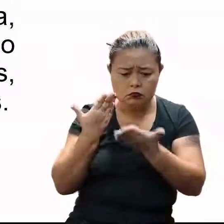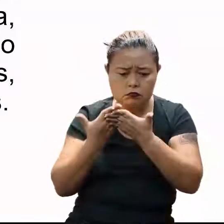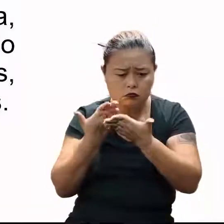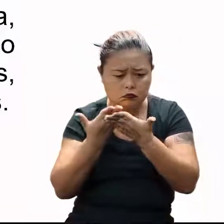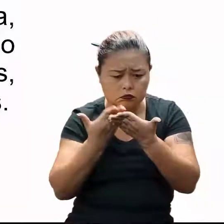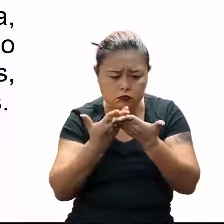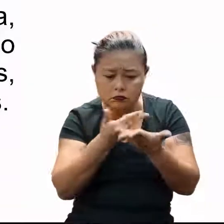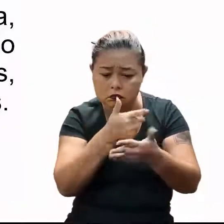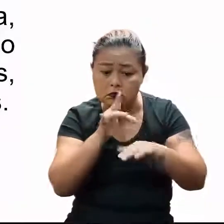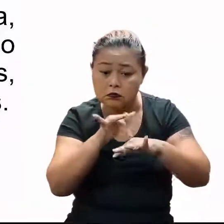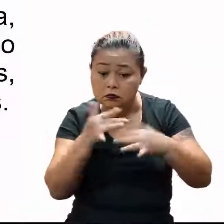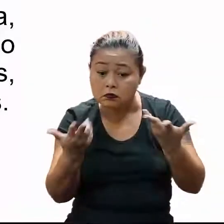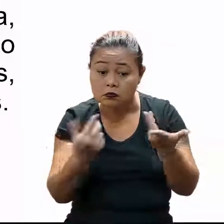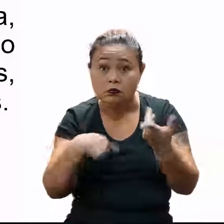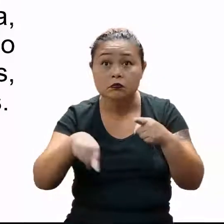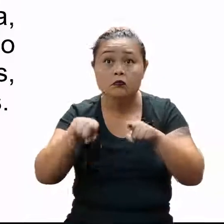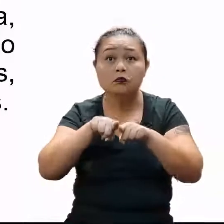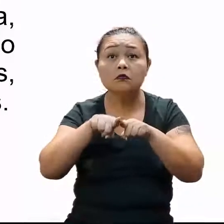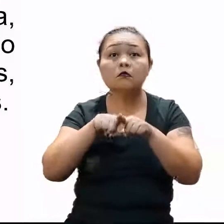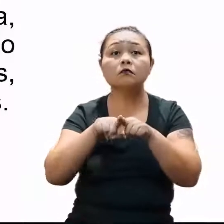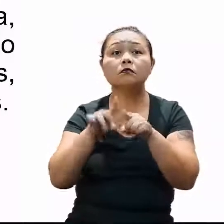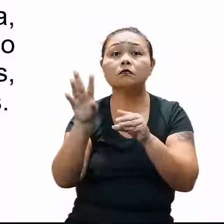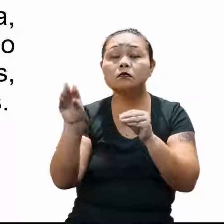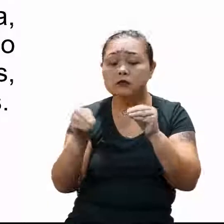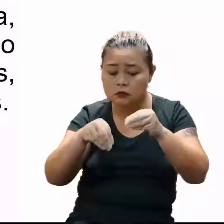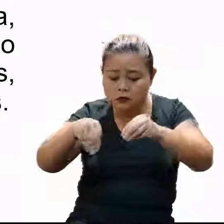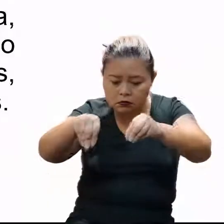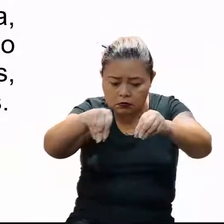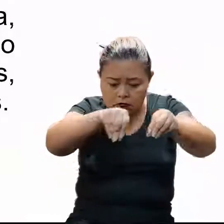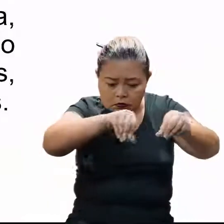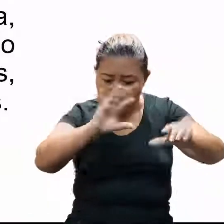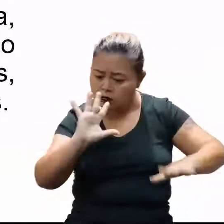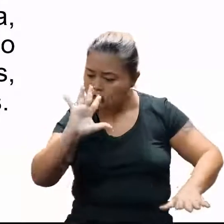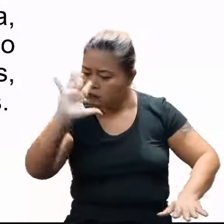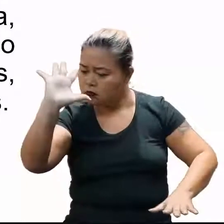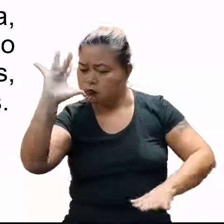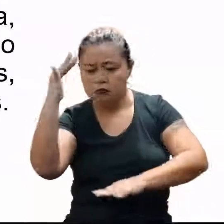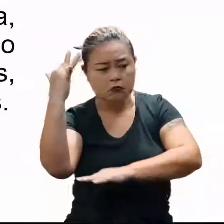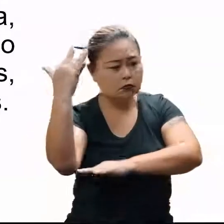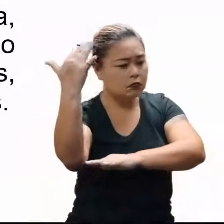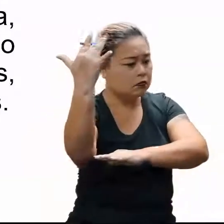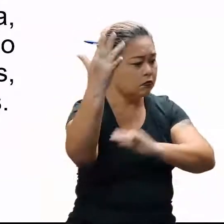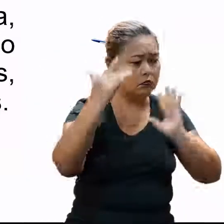riquezas minerais, constituição do solo, clima, florestas e rios.